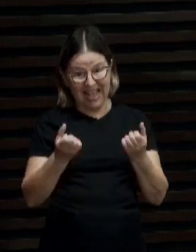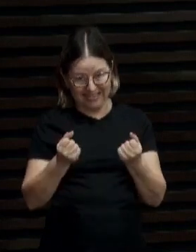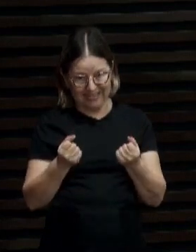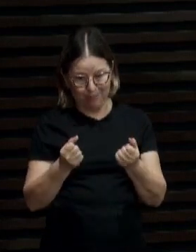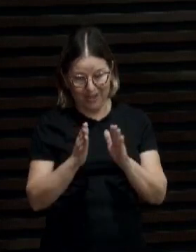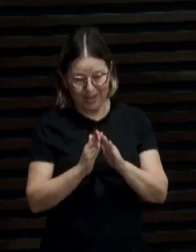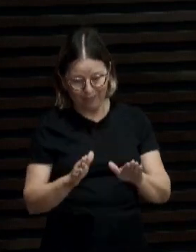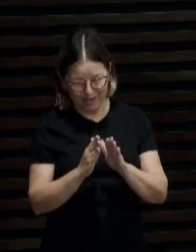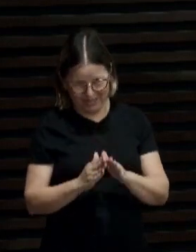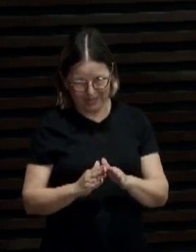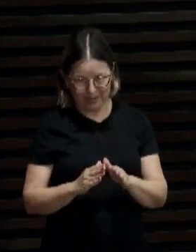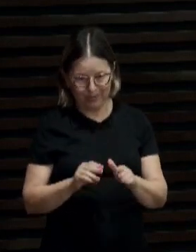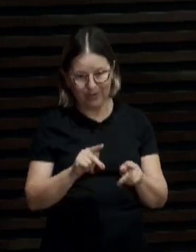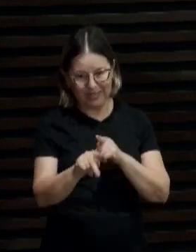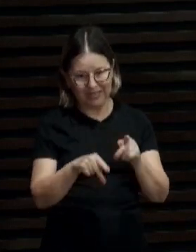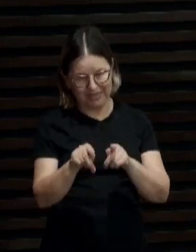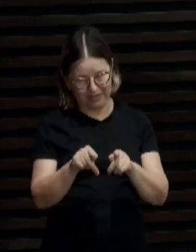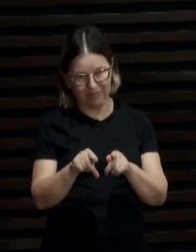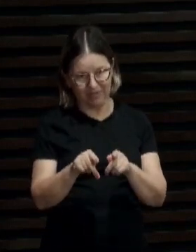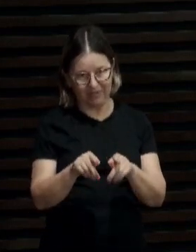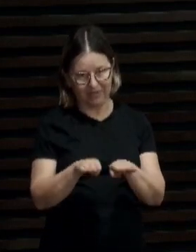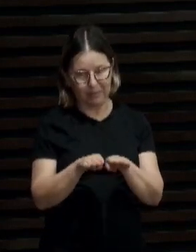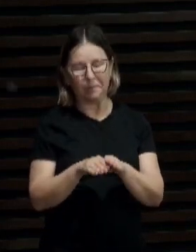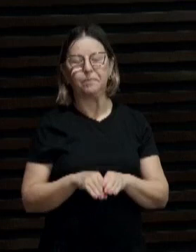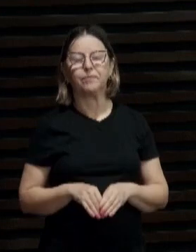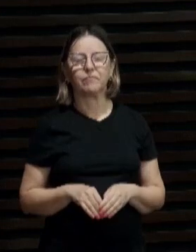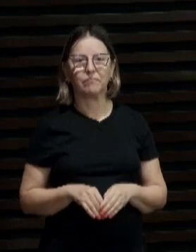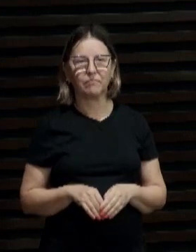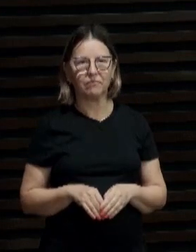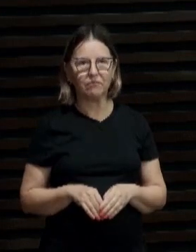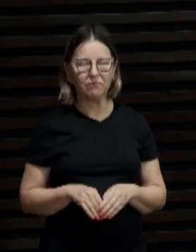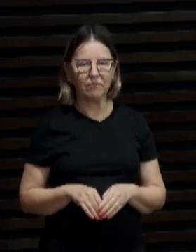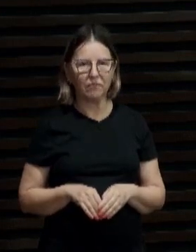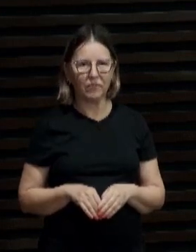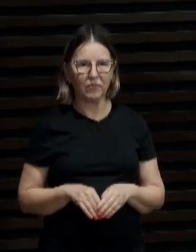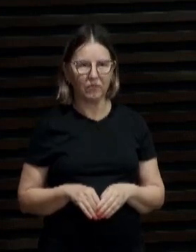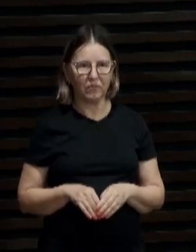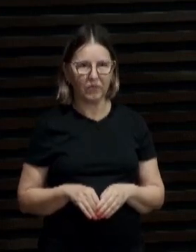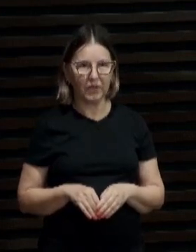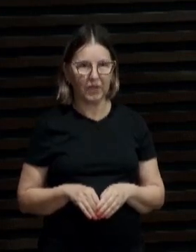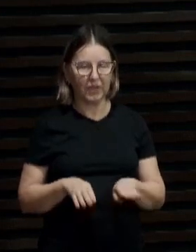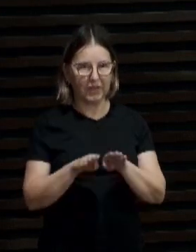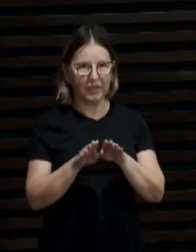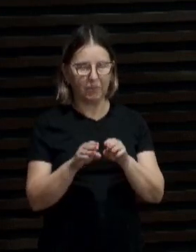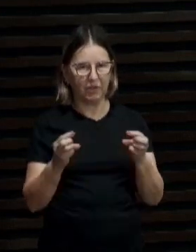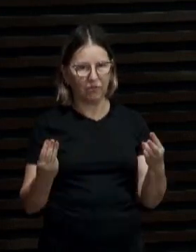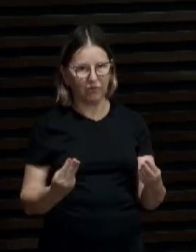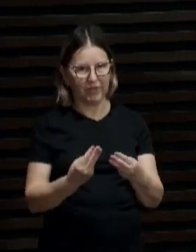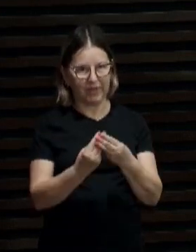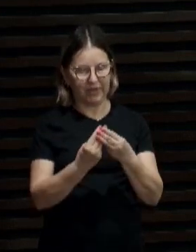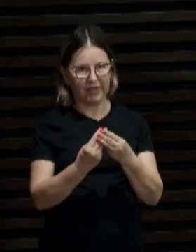do cristianismo, que naquele momento ainda caminhavam com muita proximidade, ele encontrava uma resistência, porque